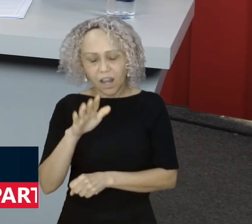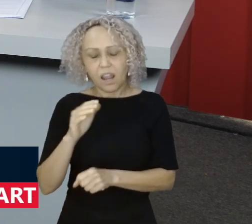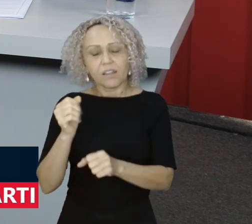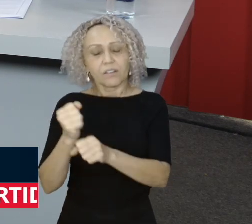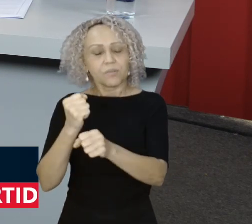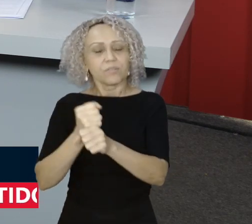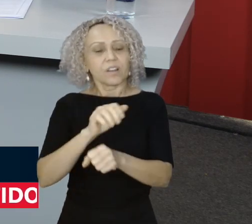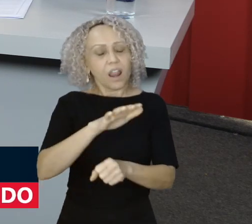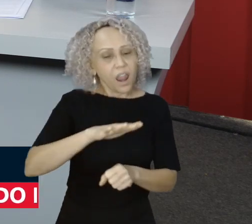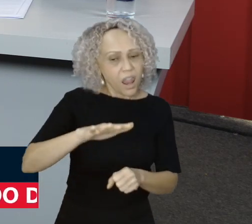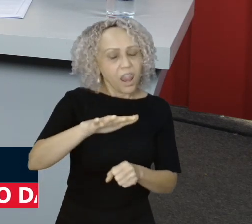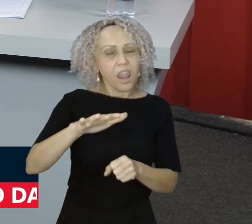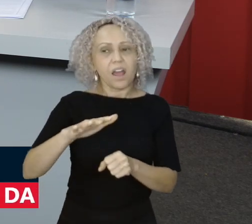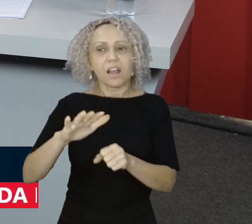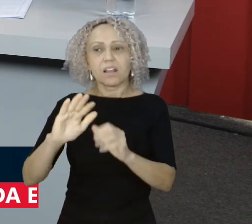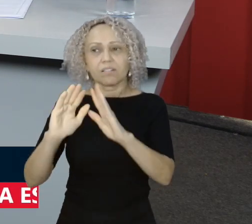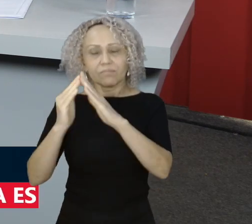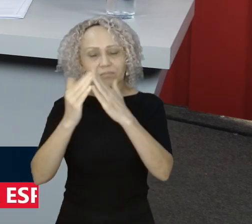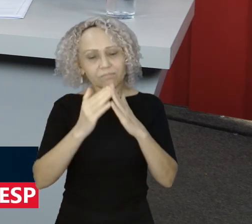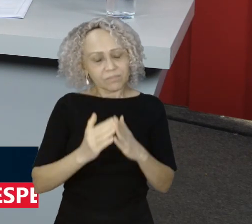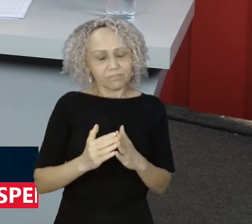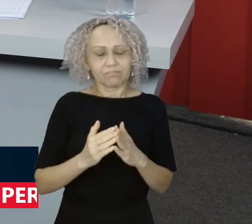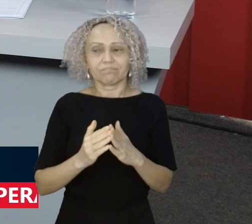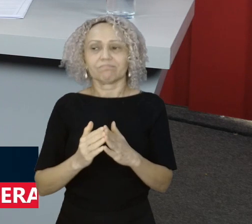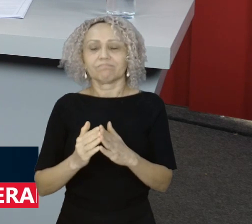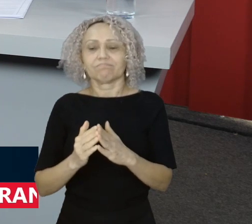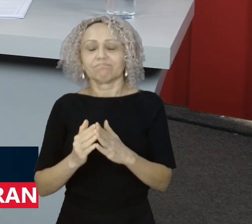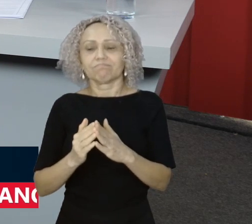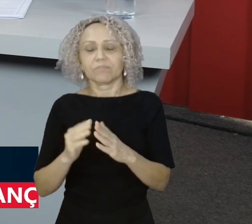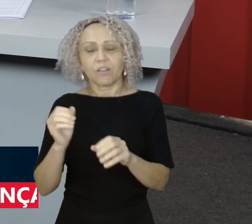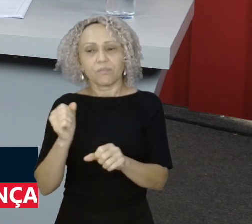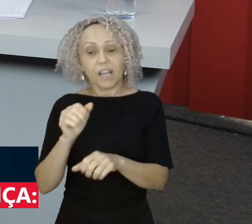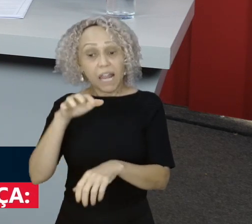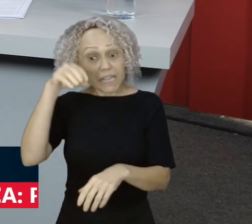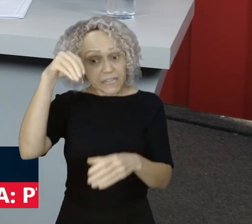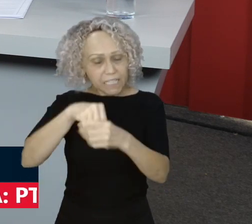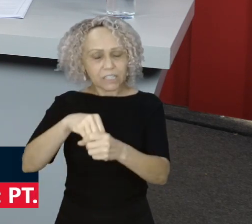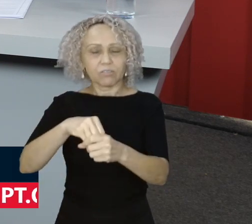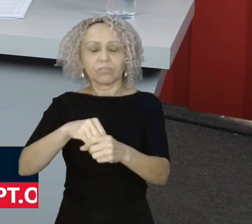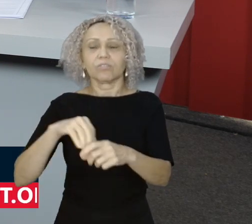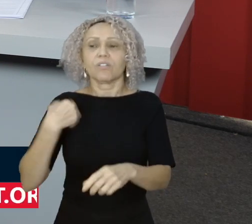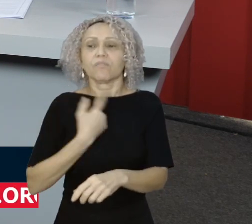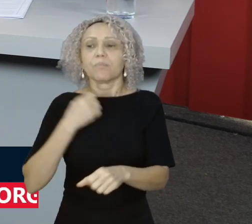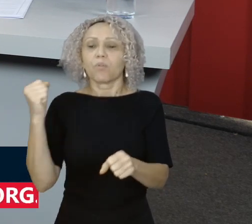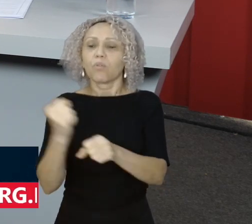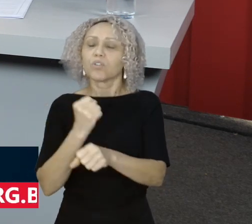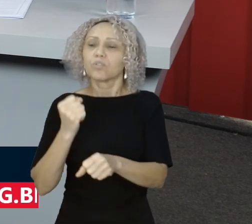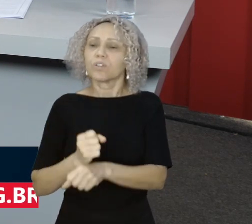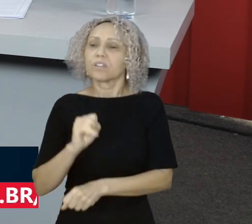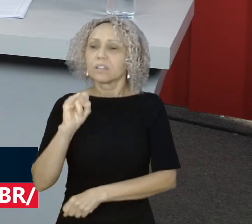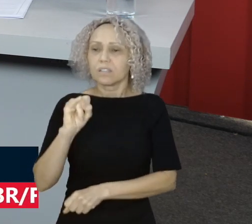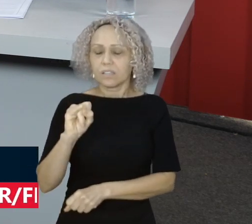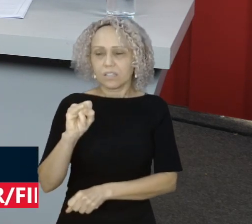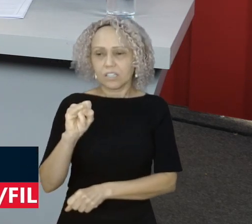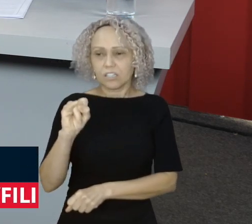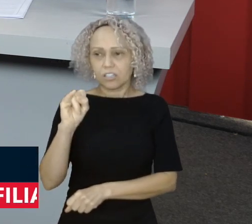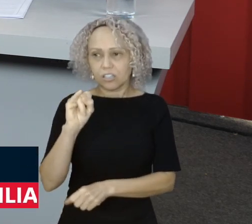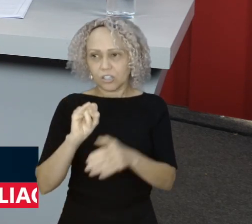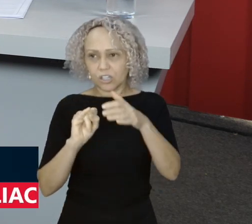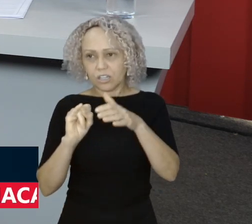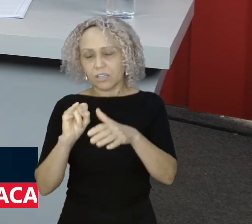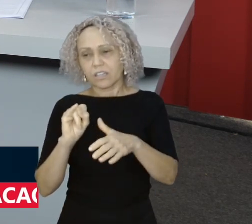ali, Vargens. Então, assim, essa compreensão que a gente tem de favela, a gente não precisa romantizar.